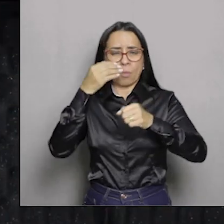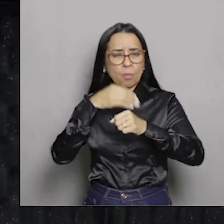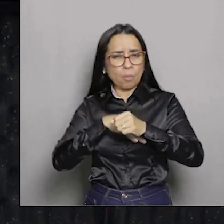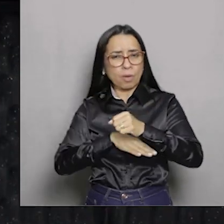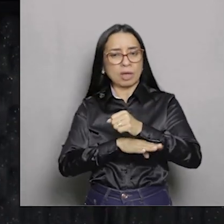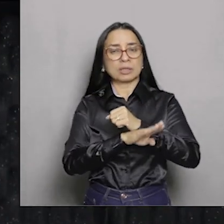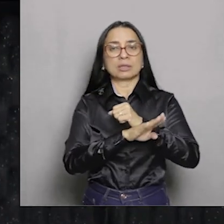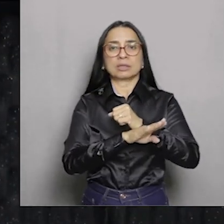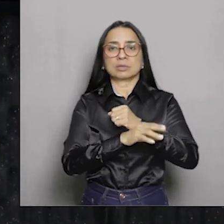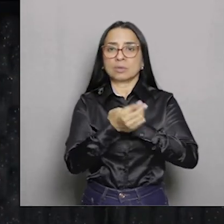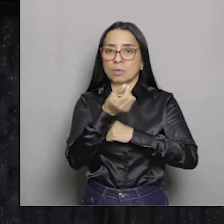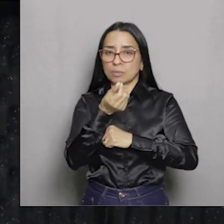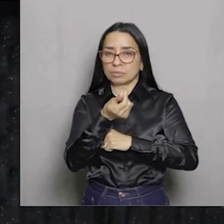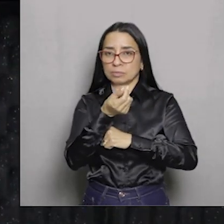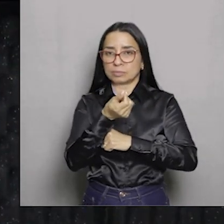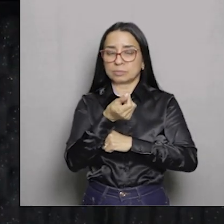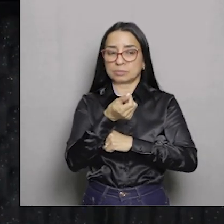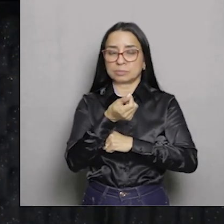guardando esse dinheiro.